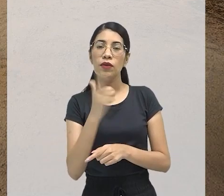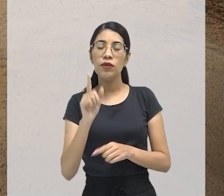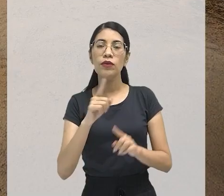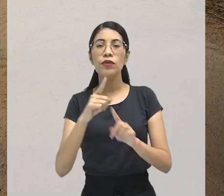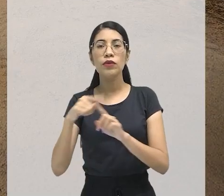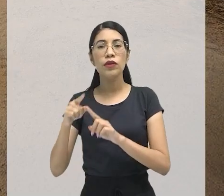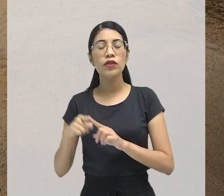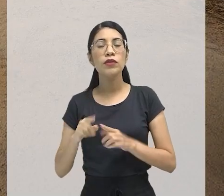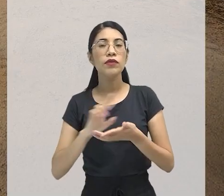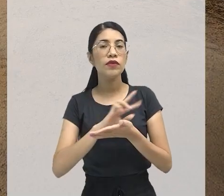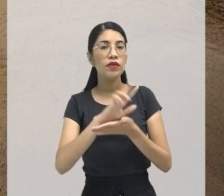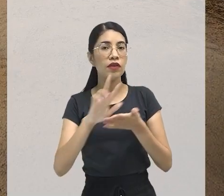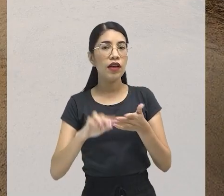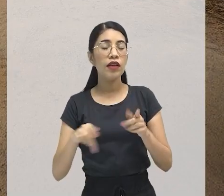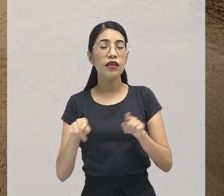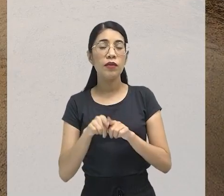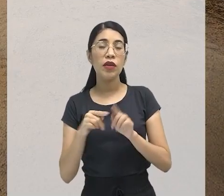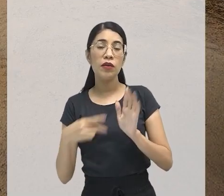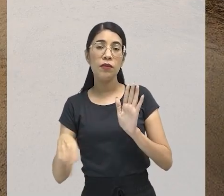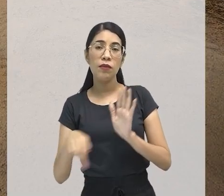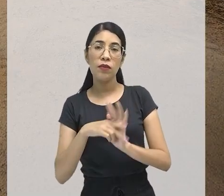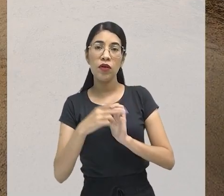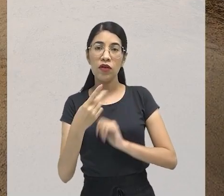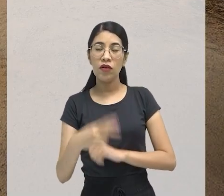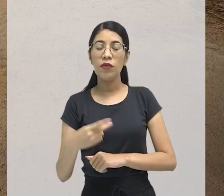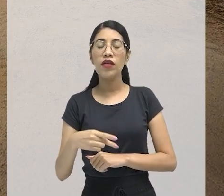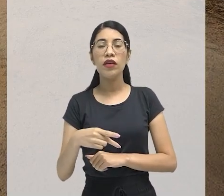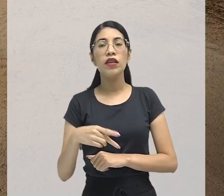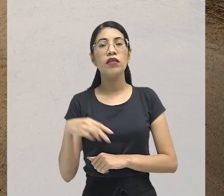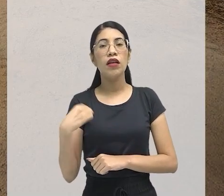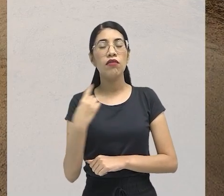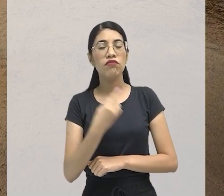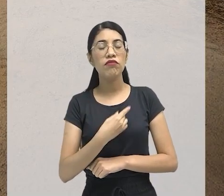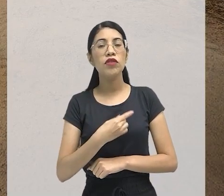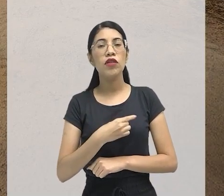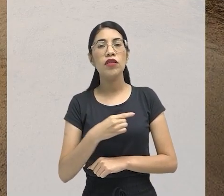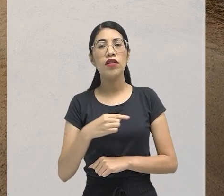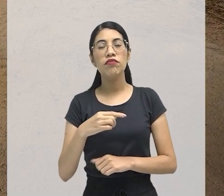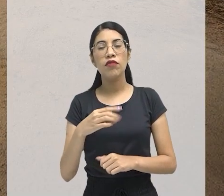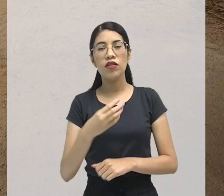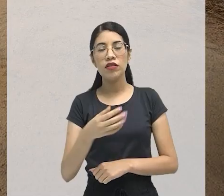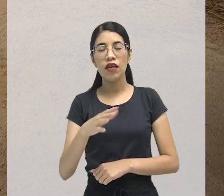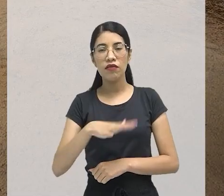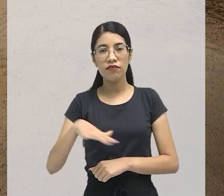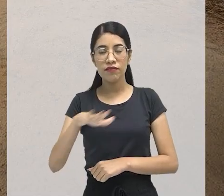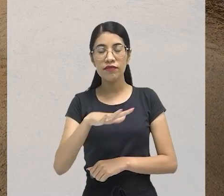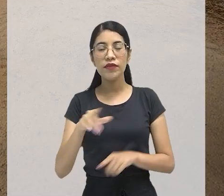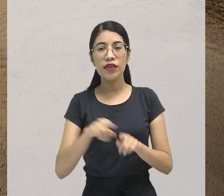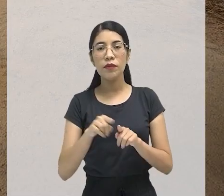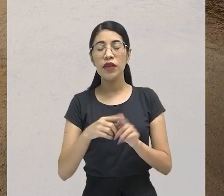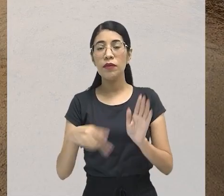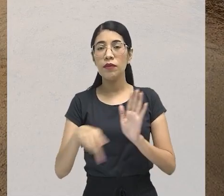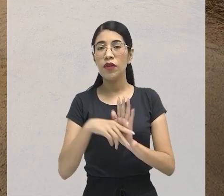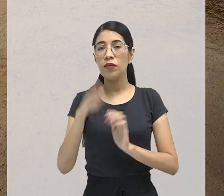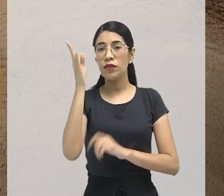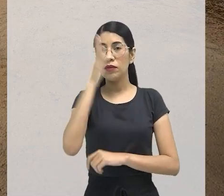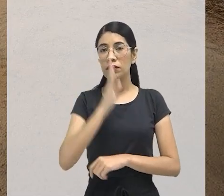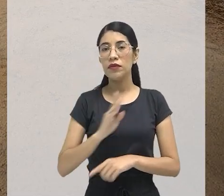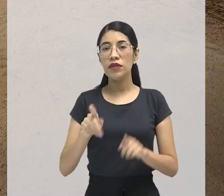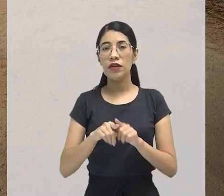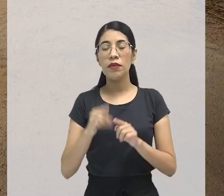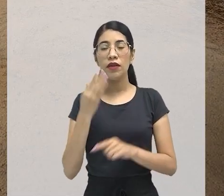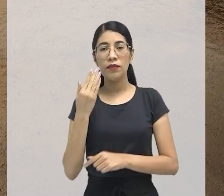também, e da nossa região, né? Lutas do Brasil, genuinamente brasileira. Nós temos aqui,